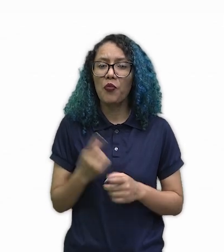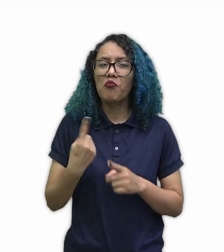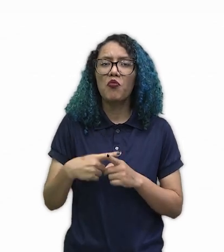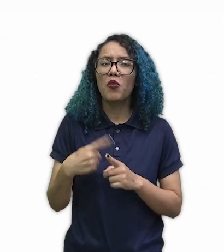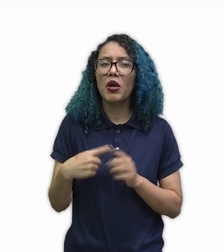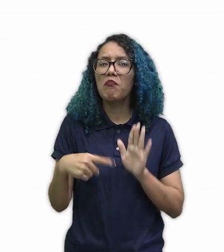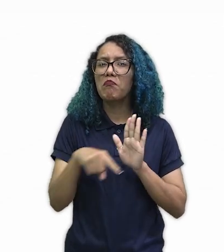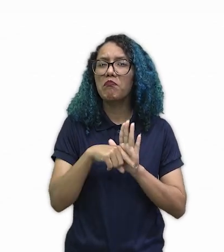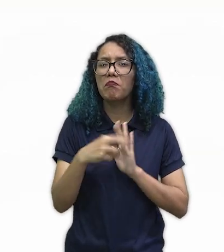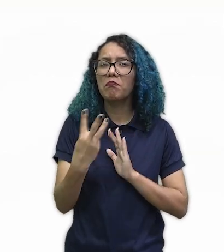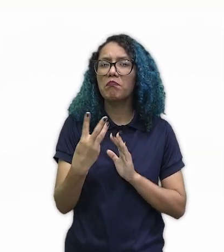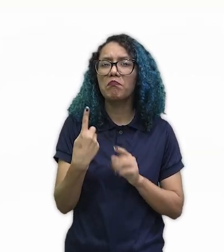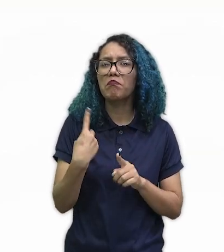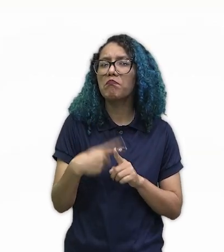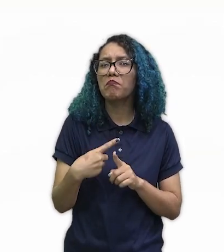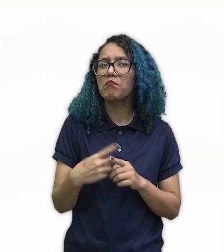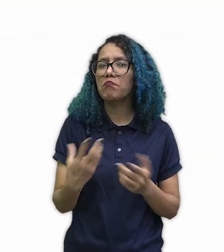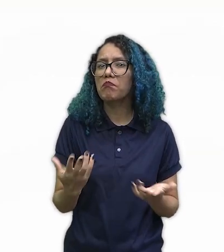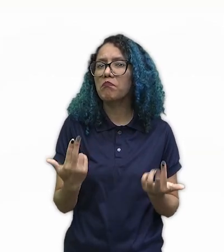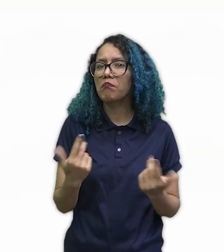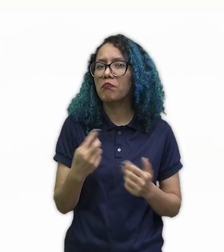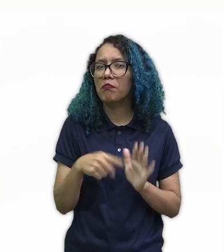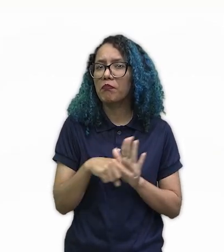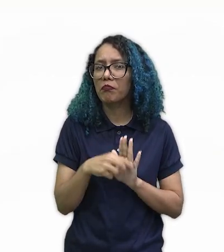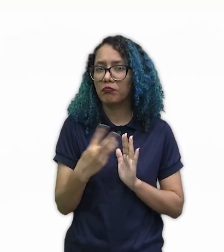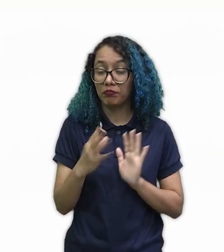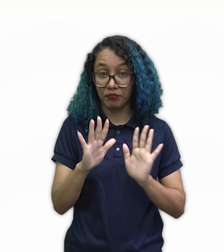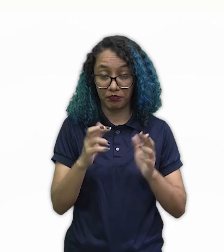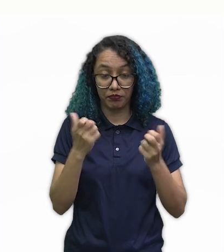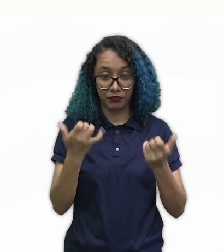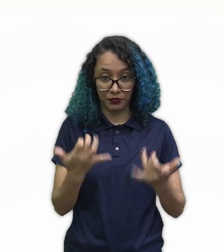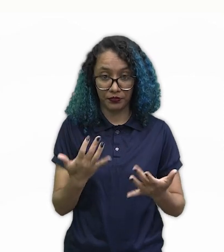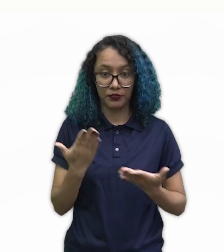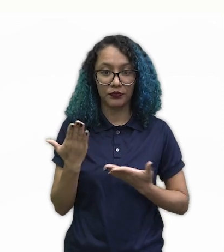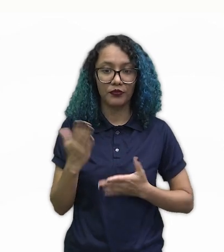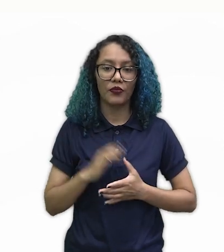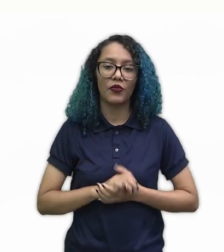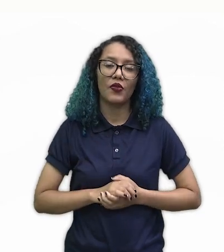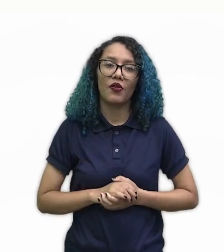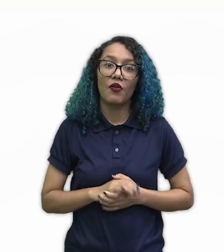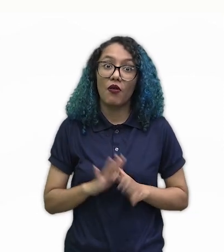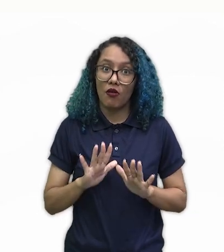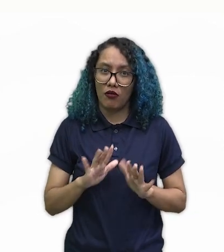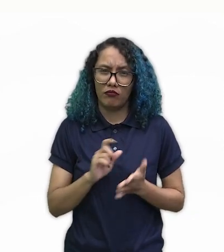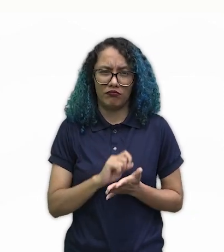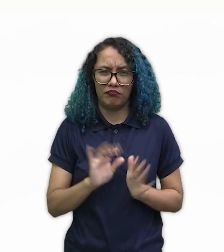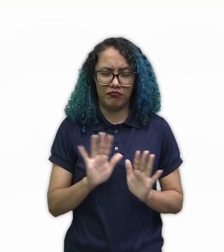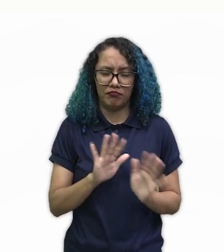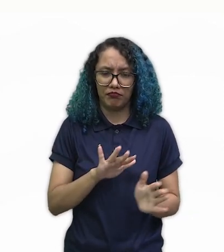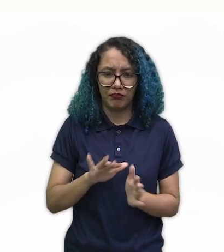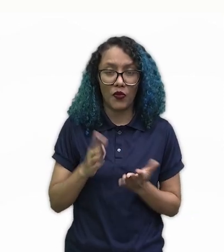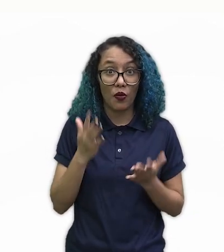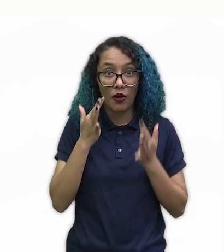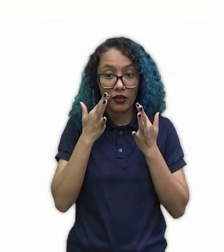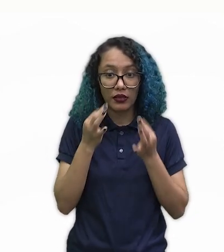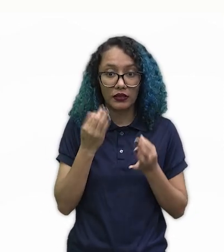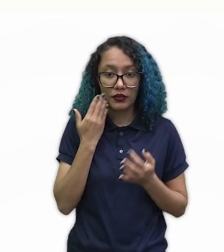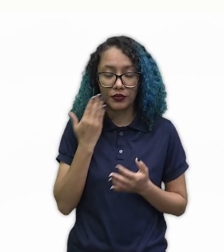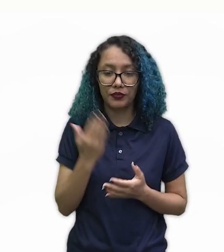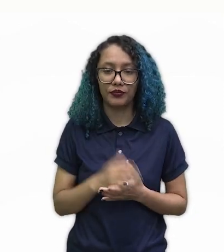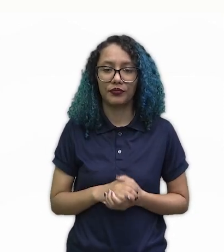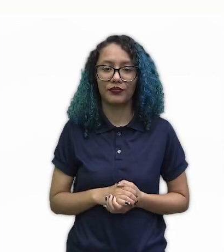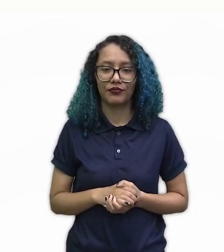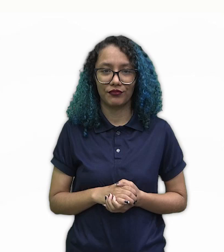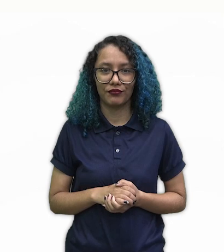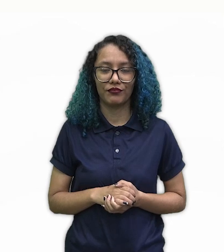vale menos 3? Vamos lá que eu vou te explicar agora. Atenção aqui, ó. Para de escrever rapidinho, atenção aqui para o quadro. Para